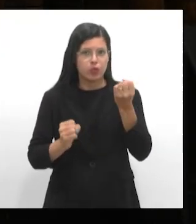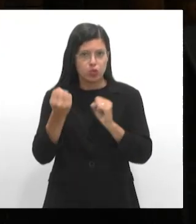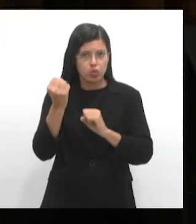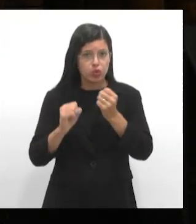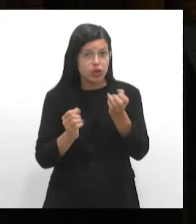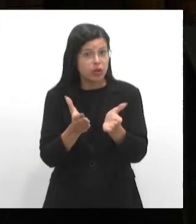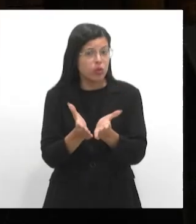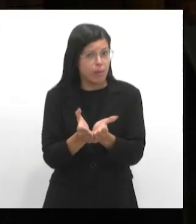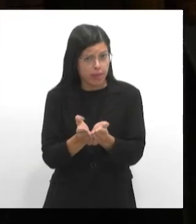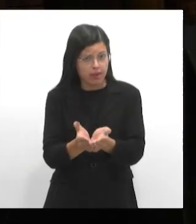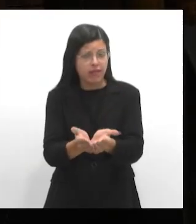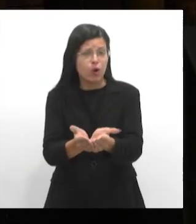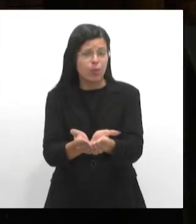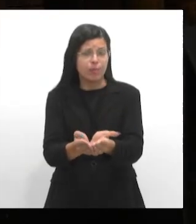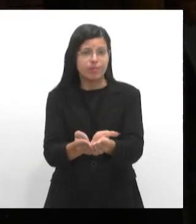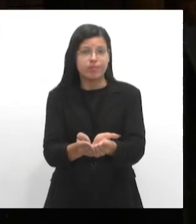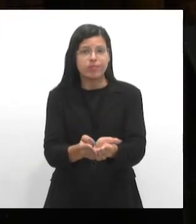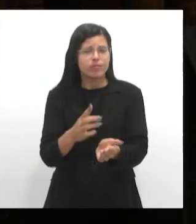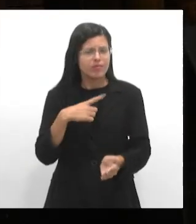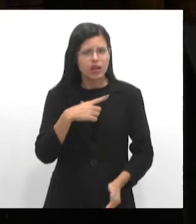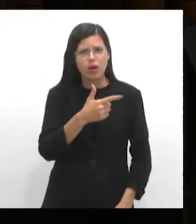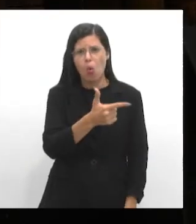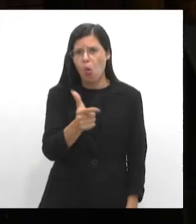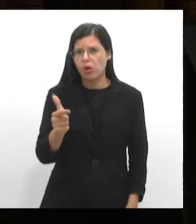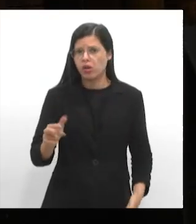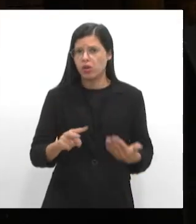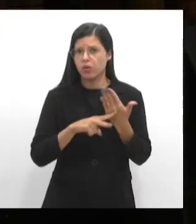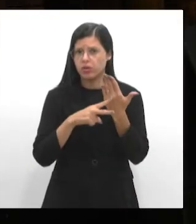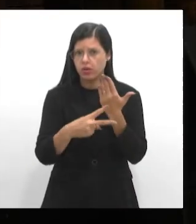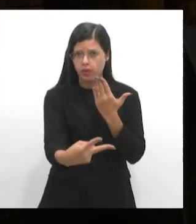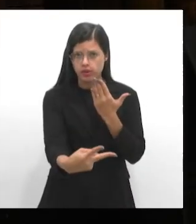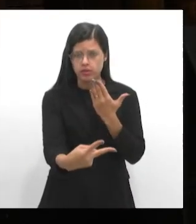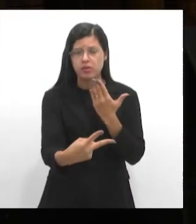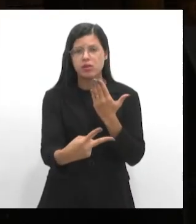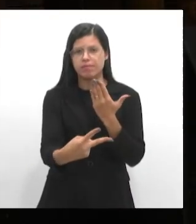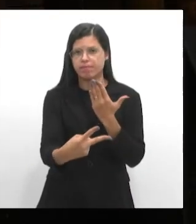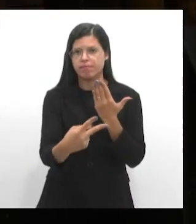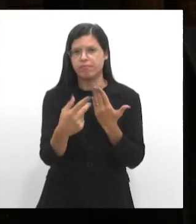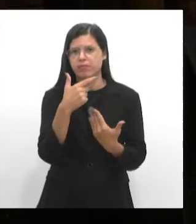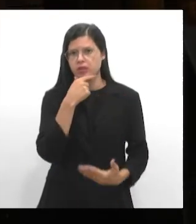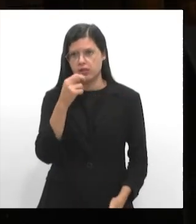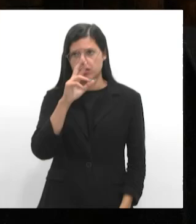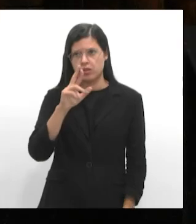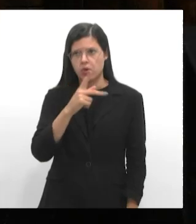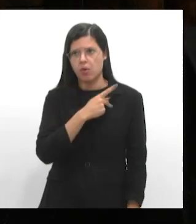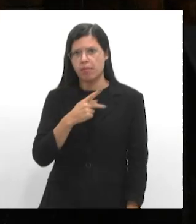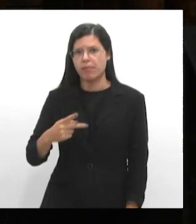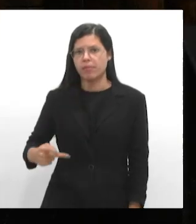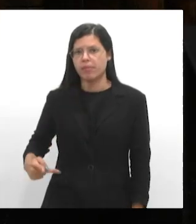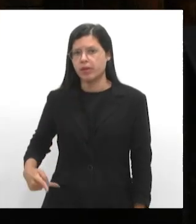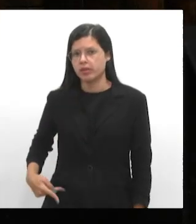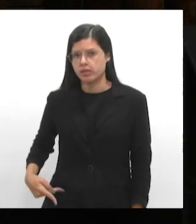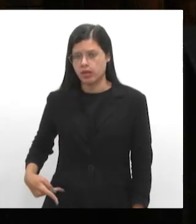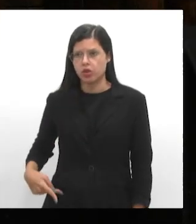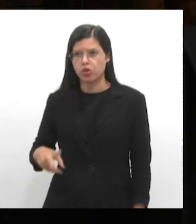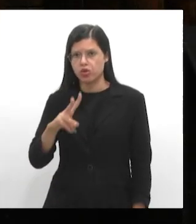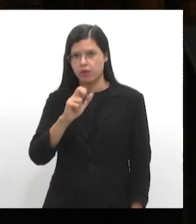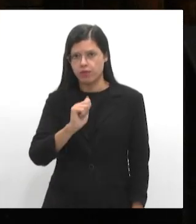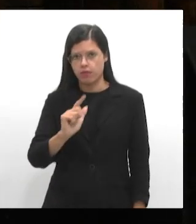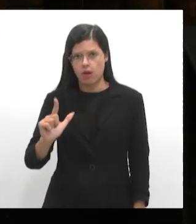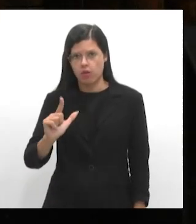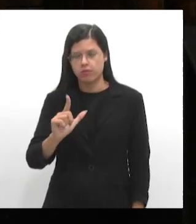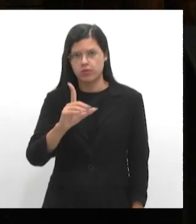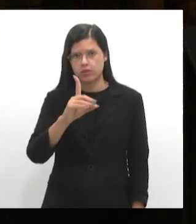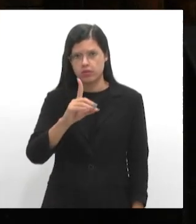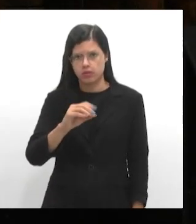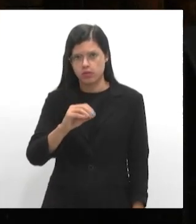naval. Mas tem outras consequências, senhor presidente Valda Ceasa.